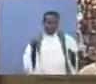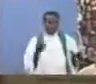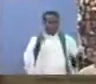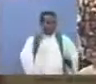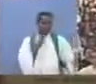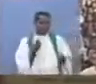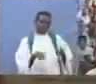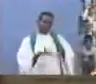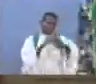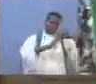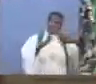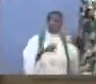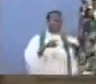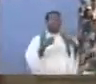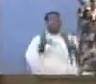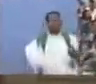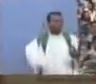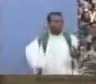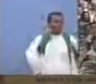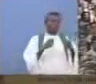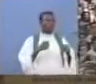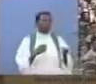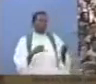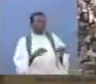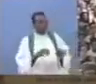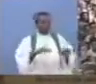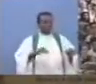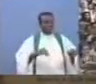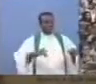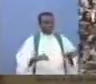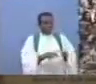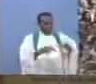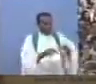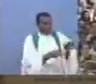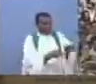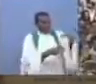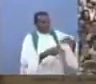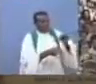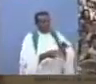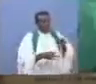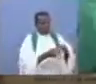Os olhos da gente ficam até biru, tanto vê aquele movimento. A mão faz coisa fabulosa.